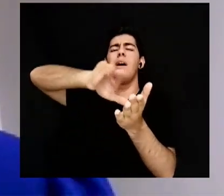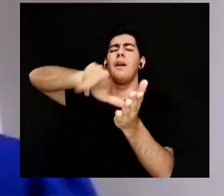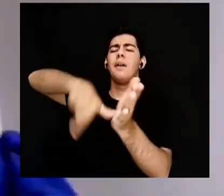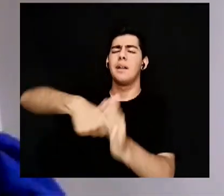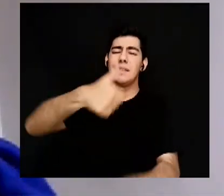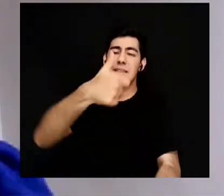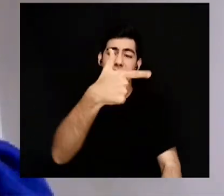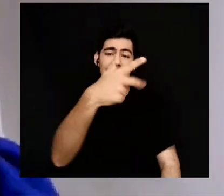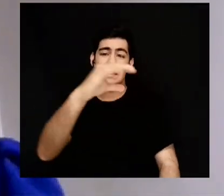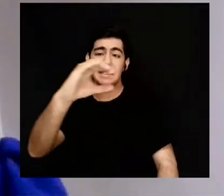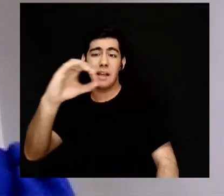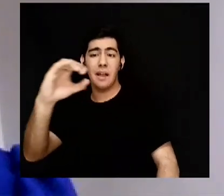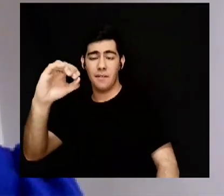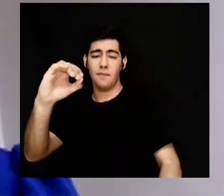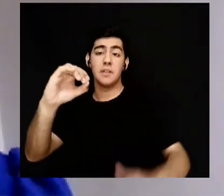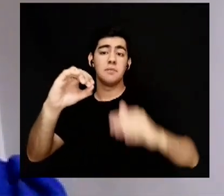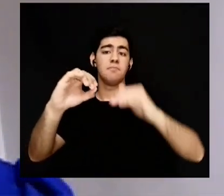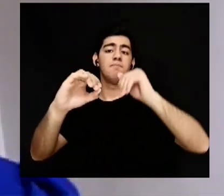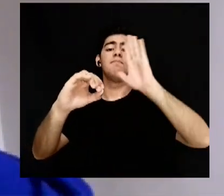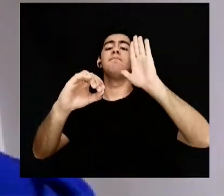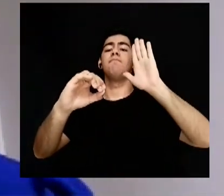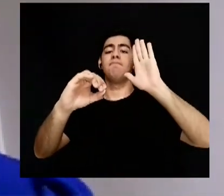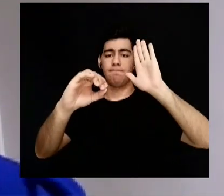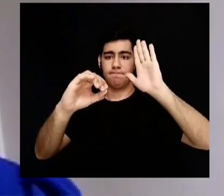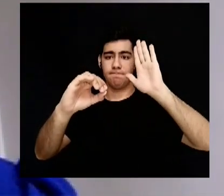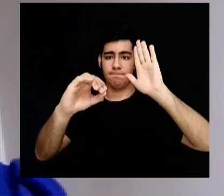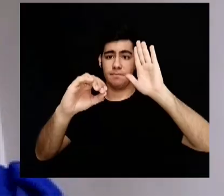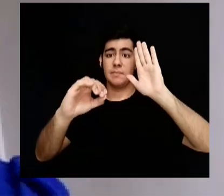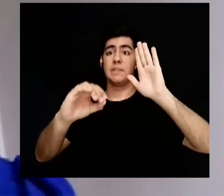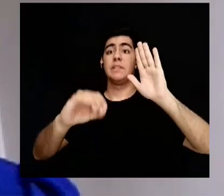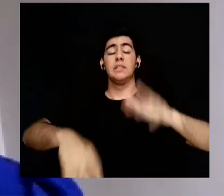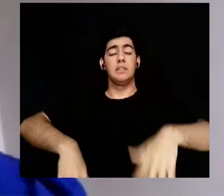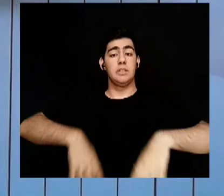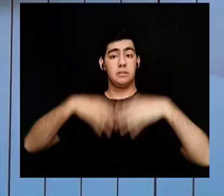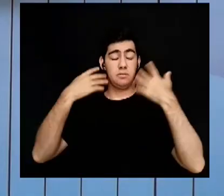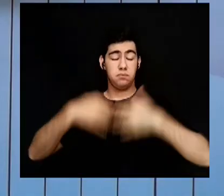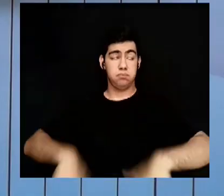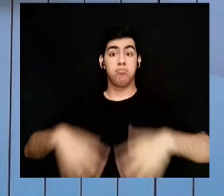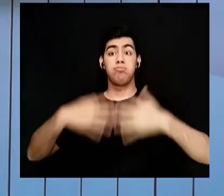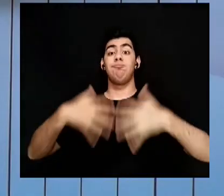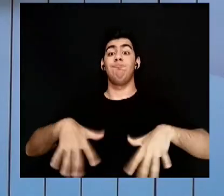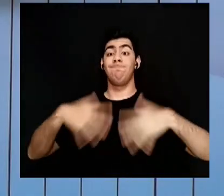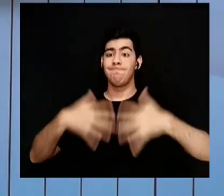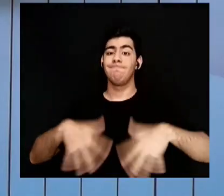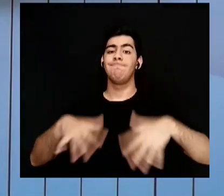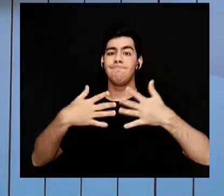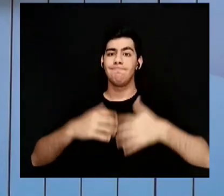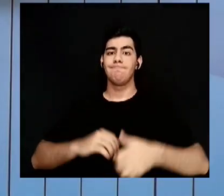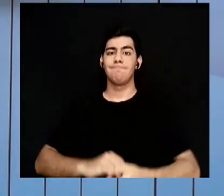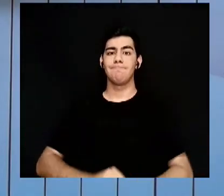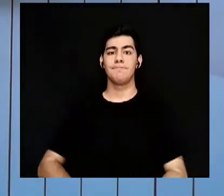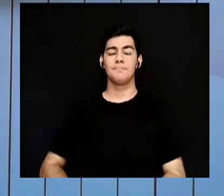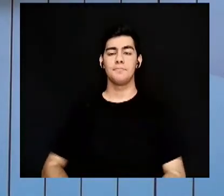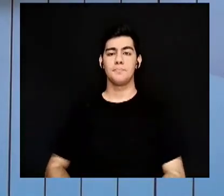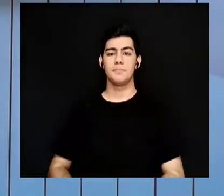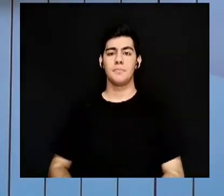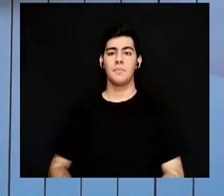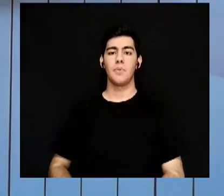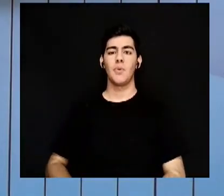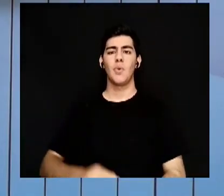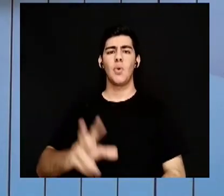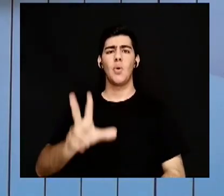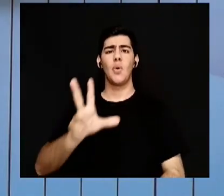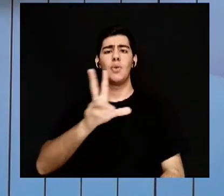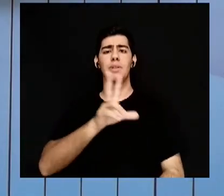doenças, tá? Então, é bastante coisa. Olha só, gente, que esclarecedor, né,